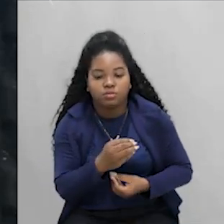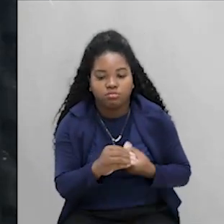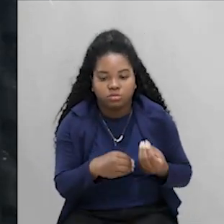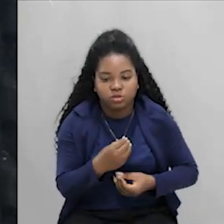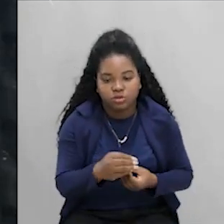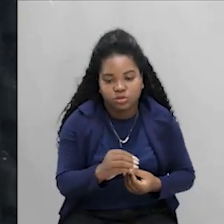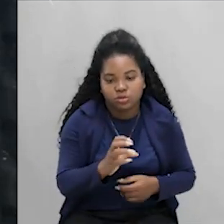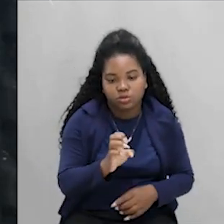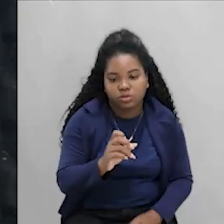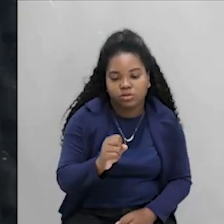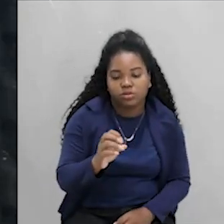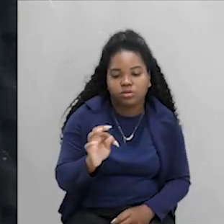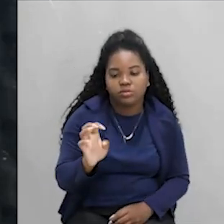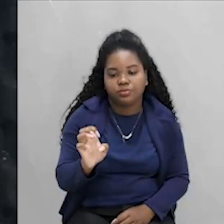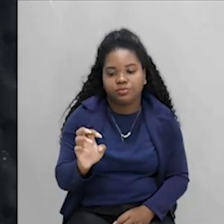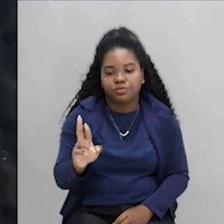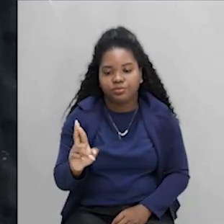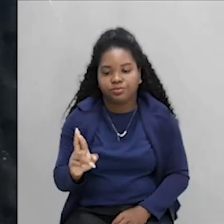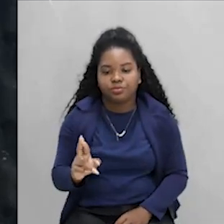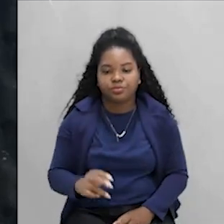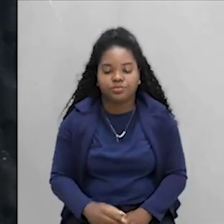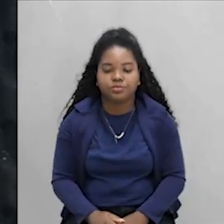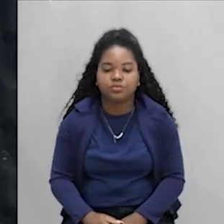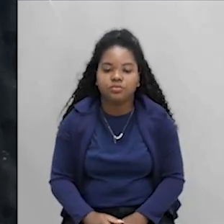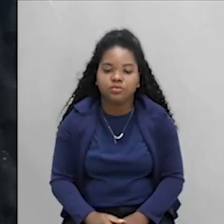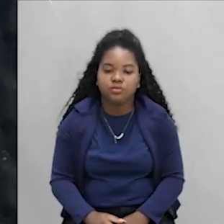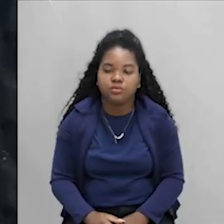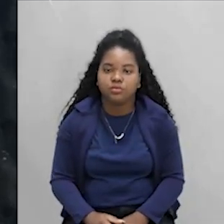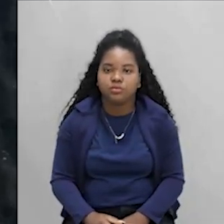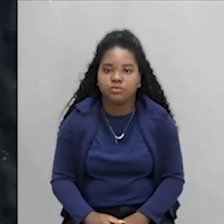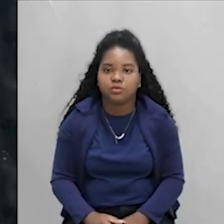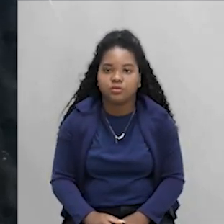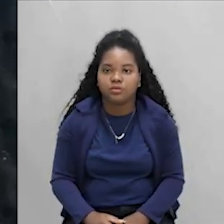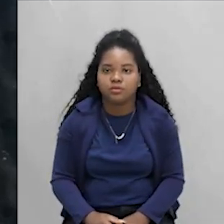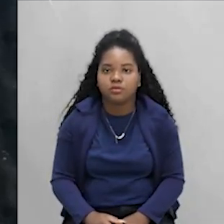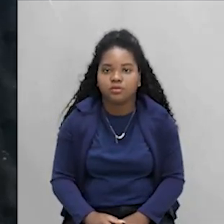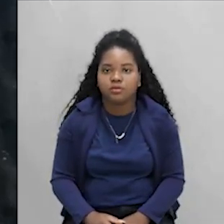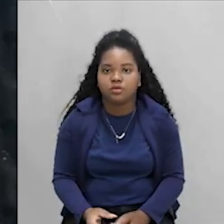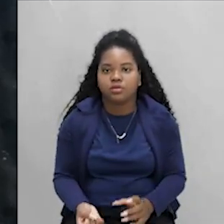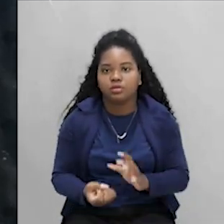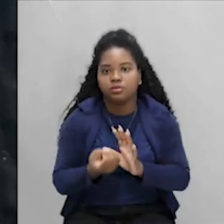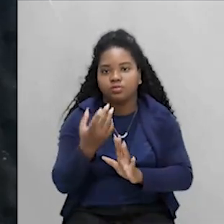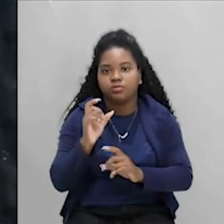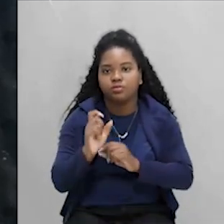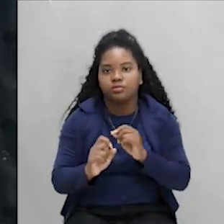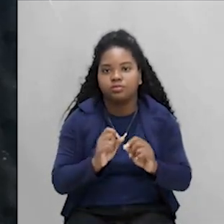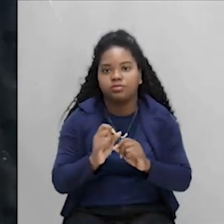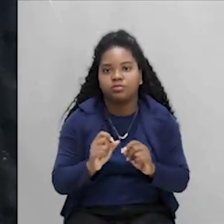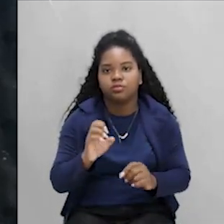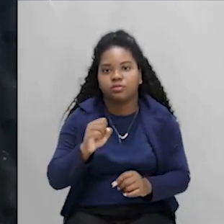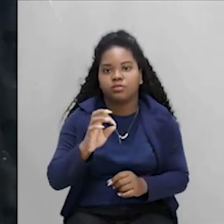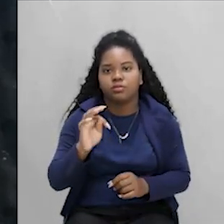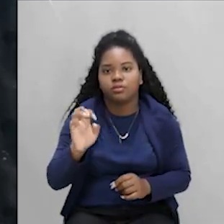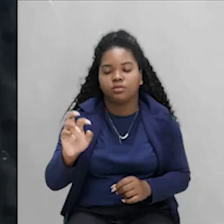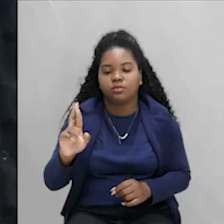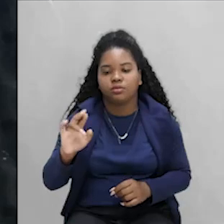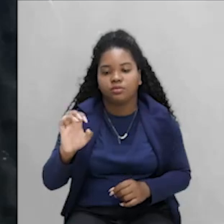ácido mais o álcool certo reação de esterificação toma formação de ésteres